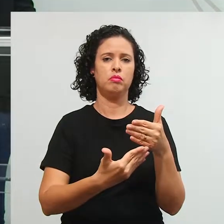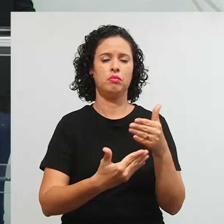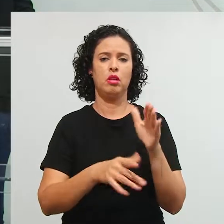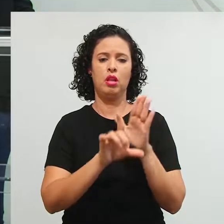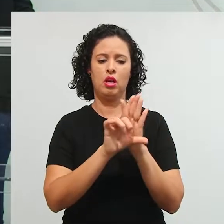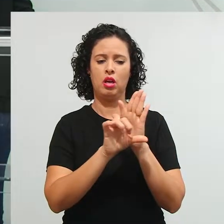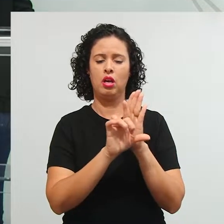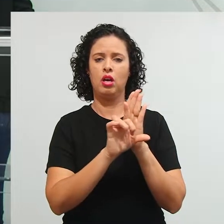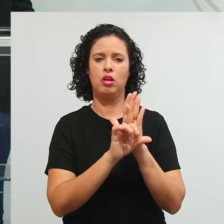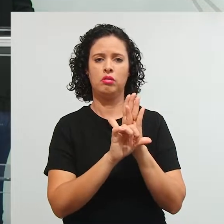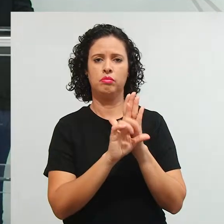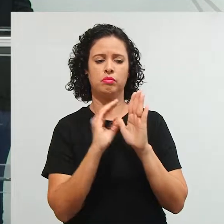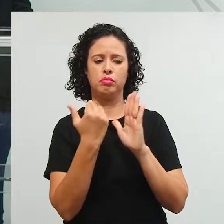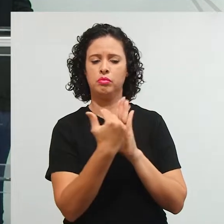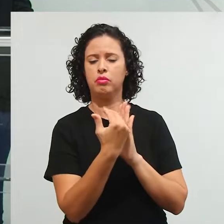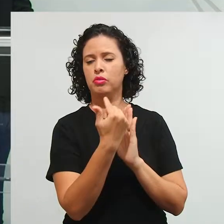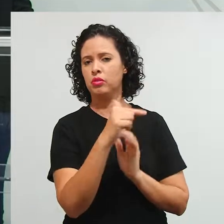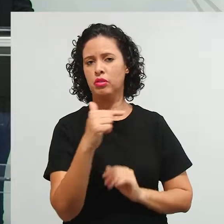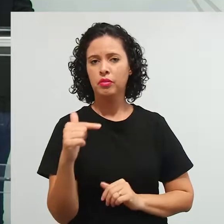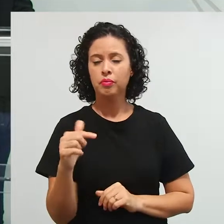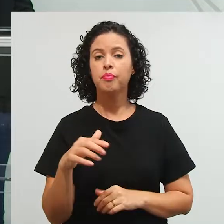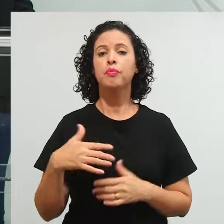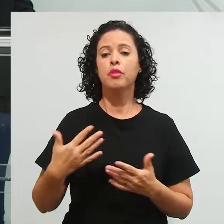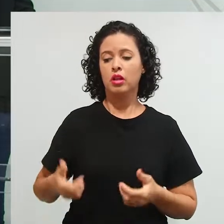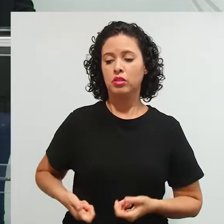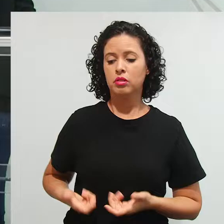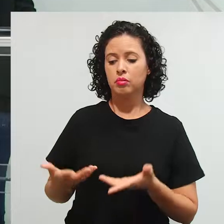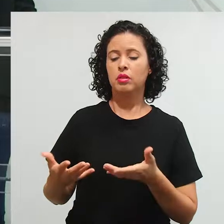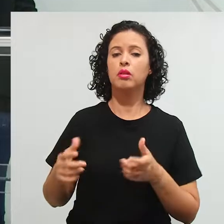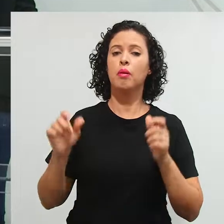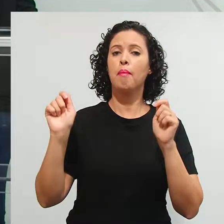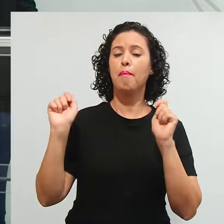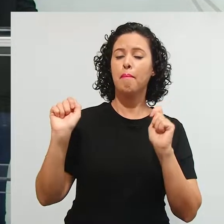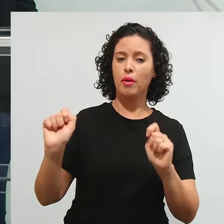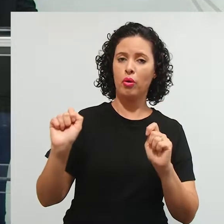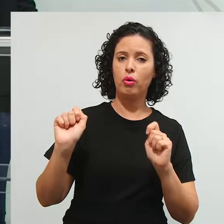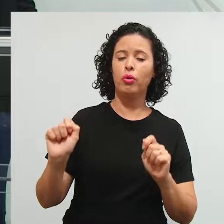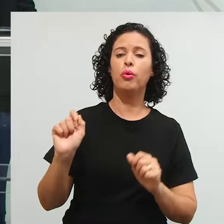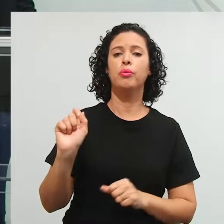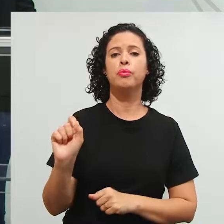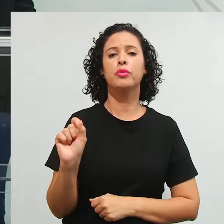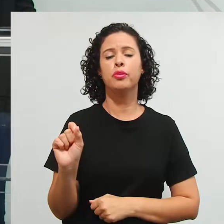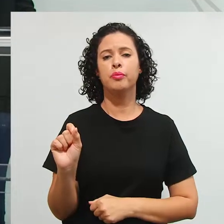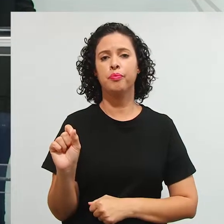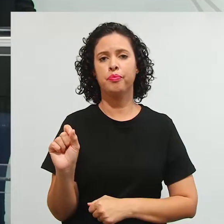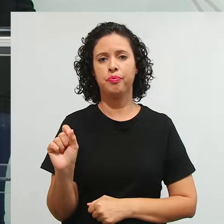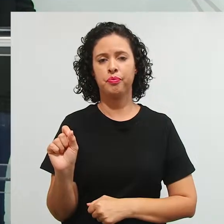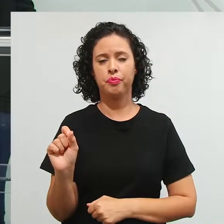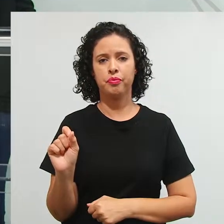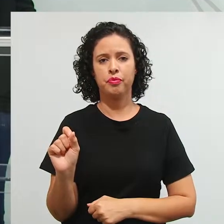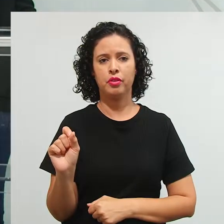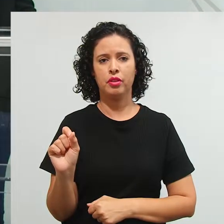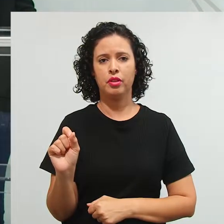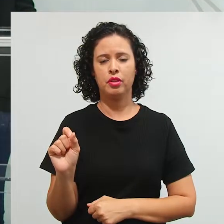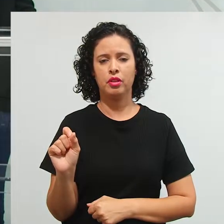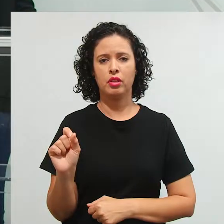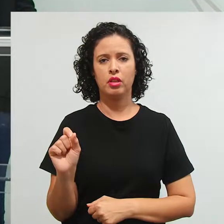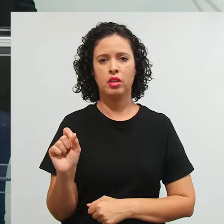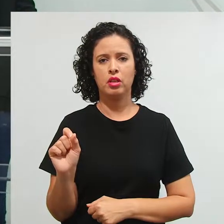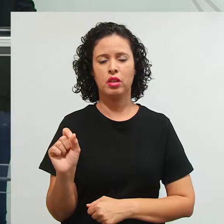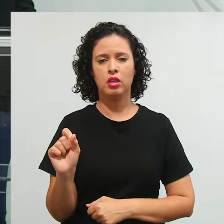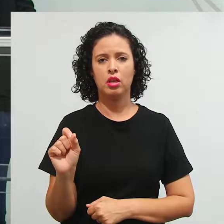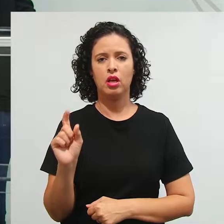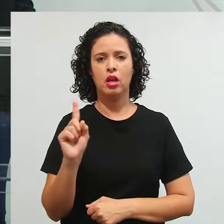legislação. Então, neste caso, essa despesa, ela poderá ser